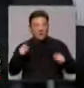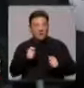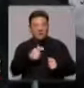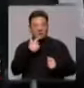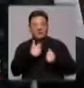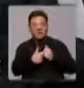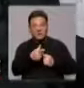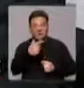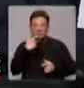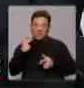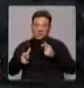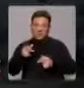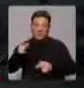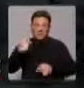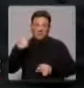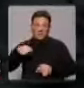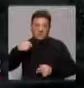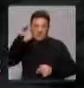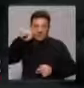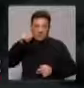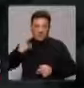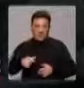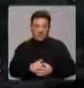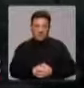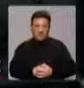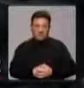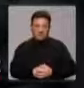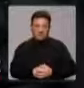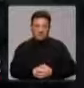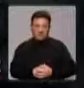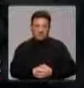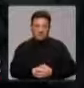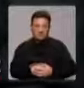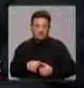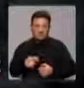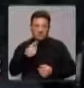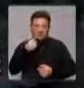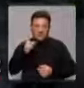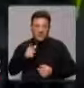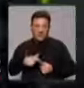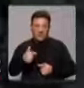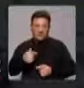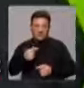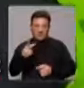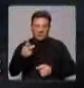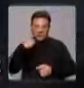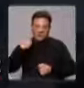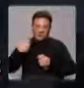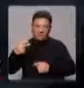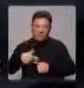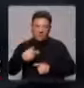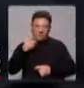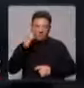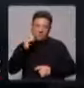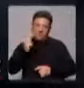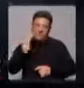onde se leem críticas à Presidência da República. É a televisão a filmar, esta puta vergonha! É a vergonha esta